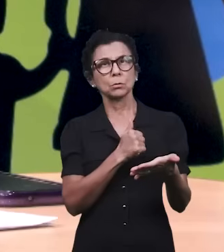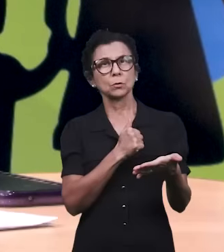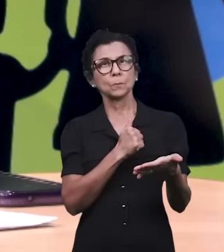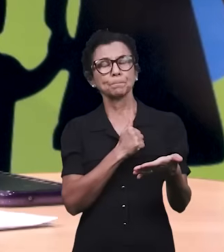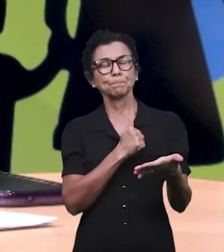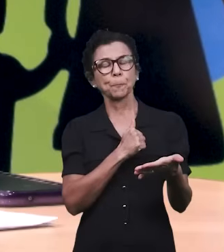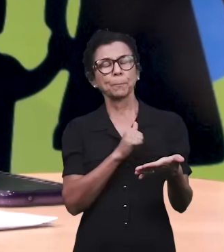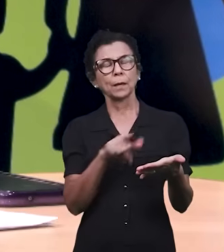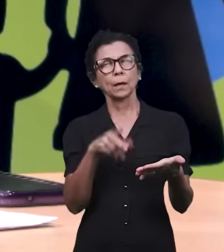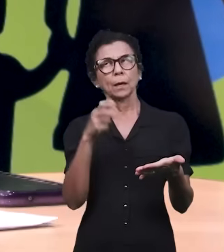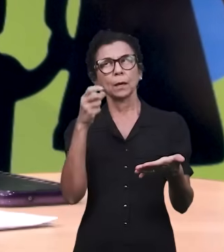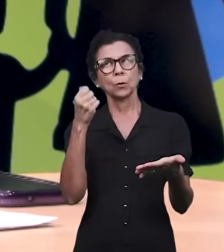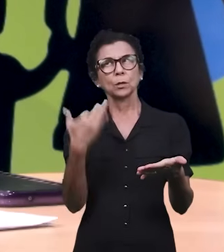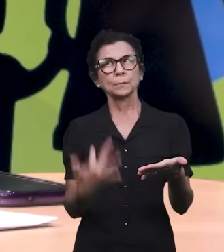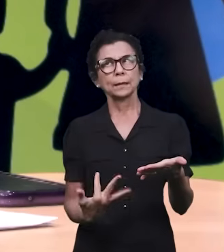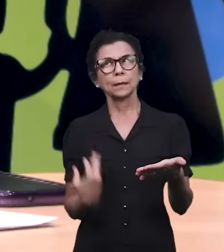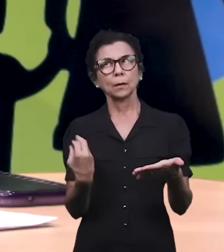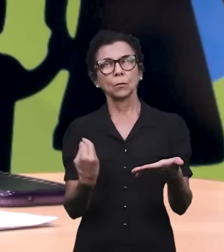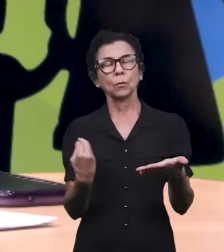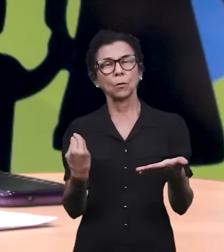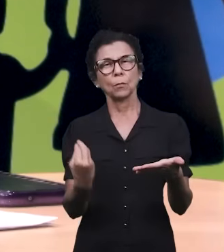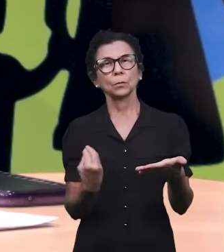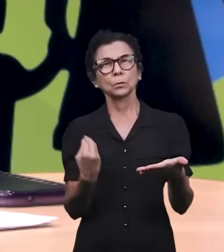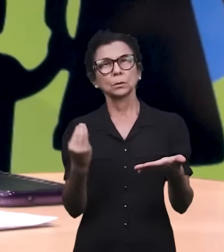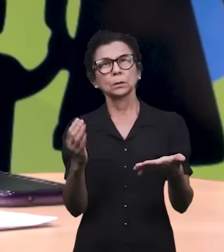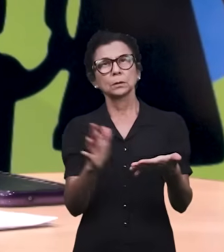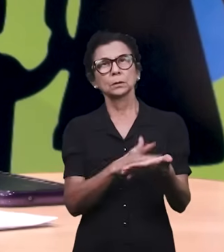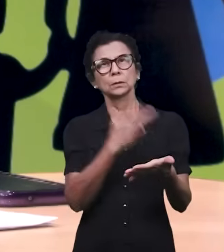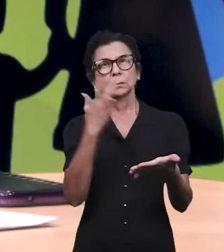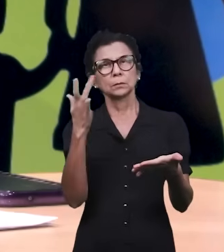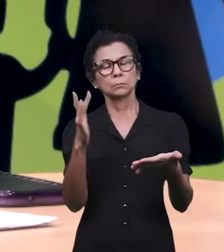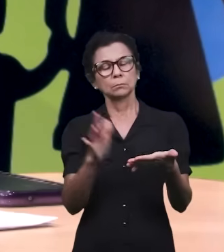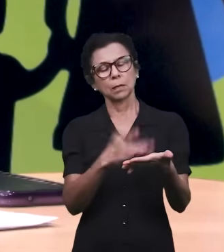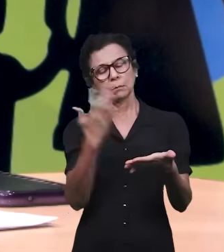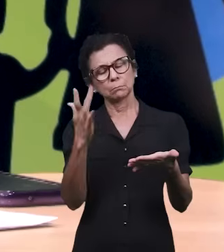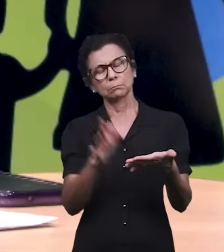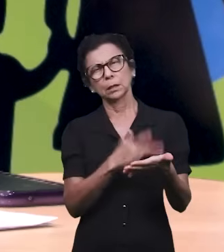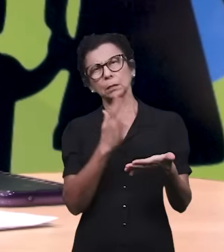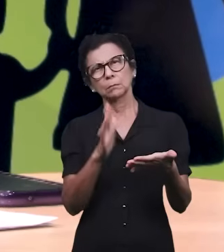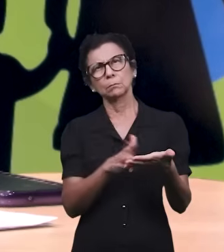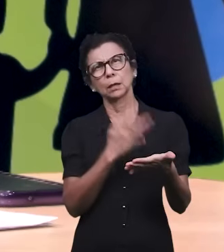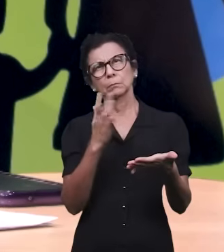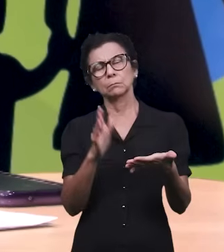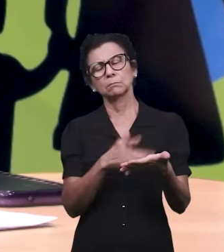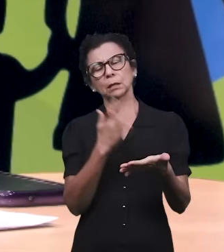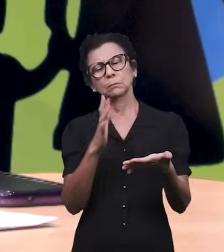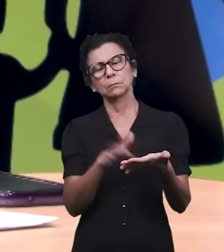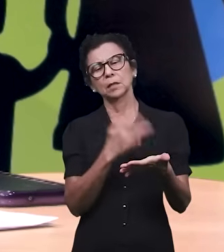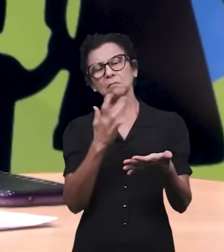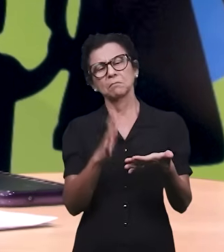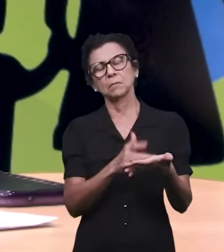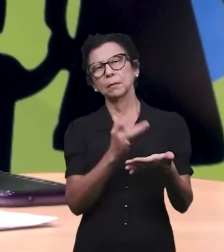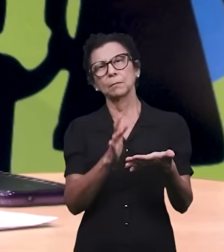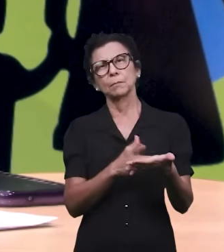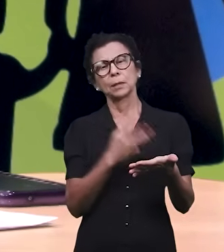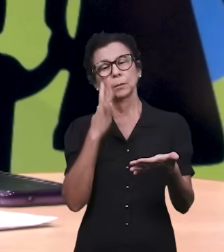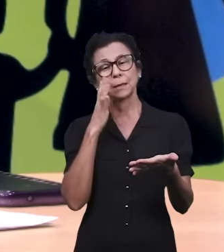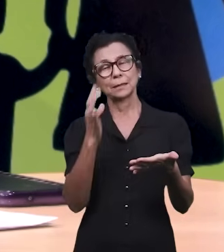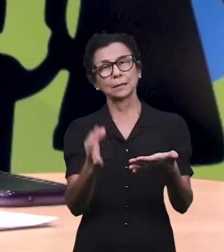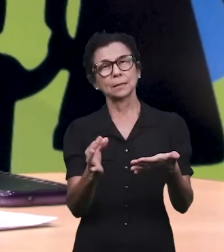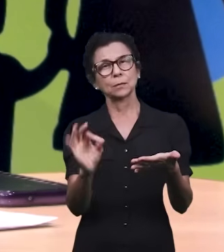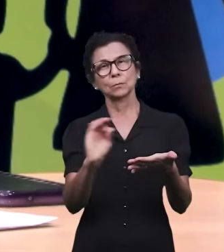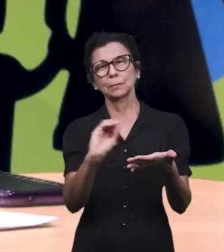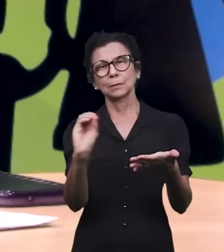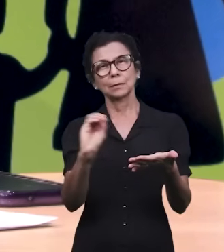como eu posso dizer, elas só vão passando aquilo ali no automático. Elas estão indo no automático. Então os